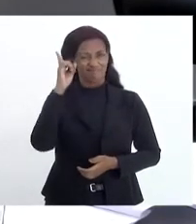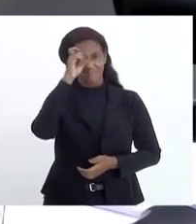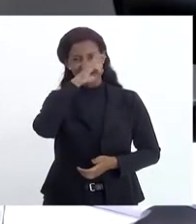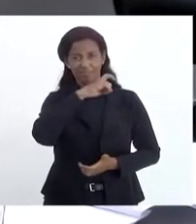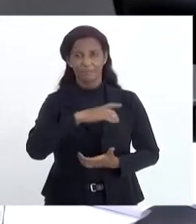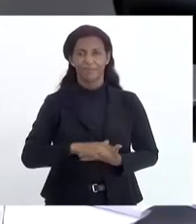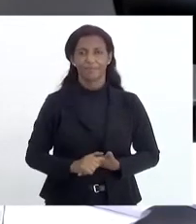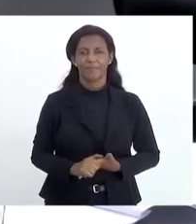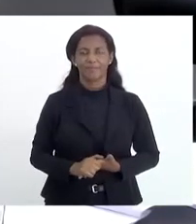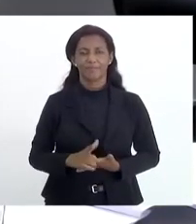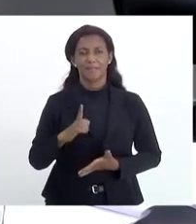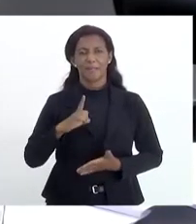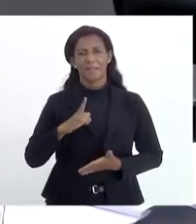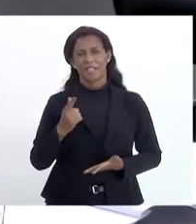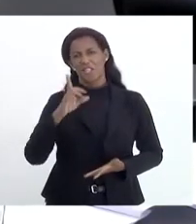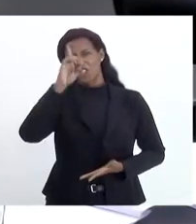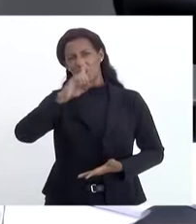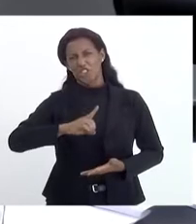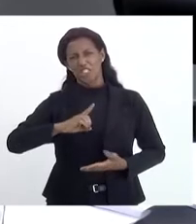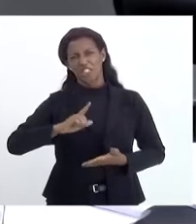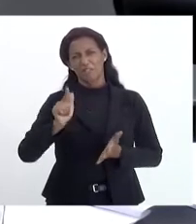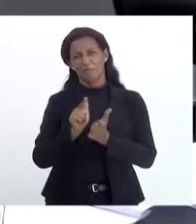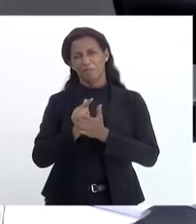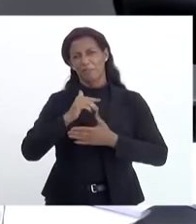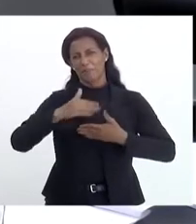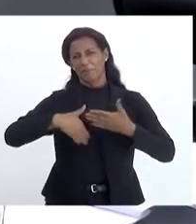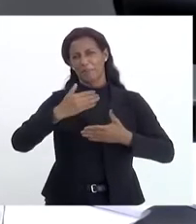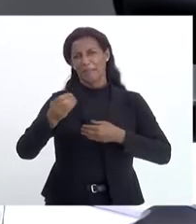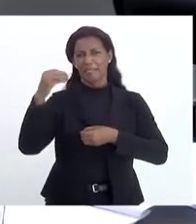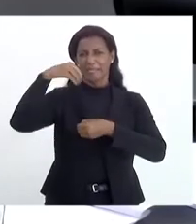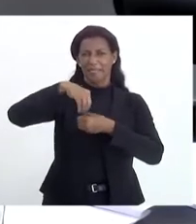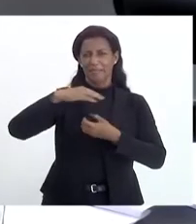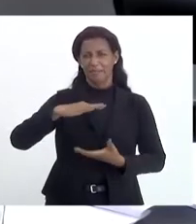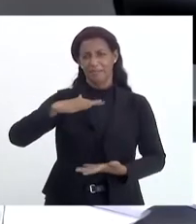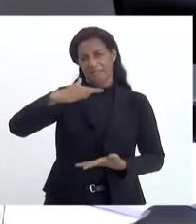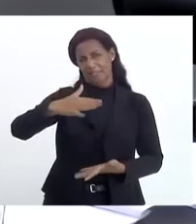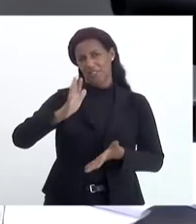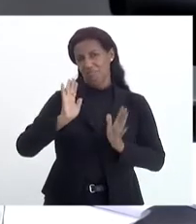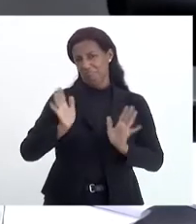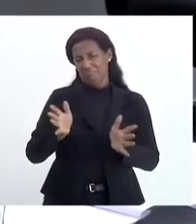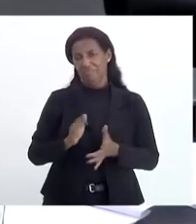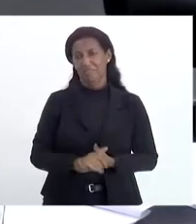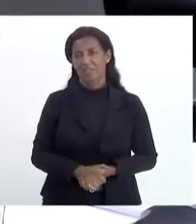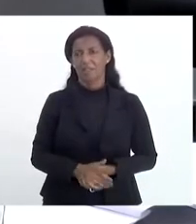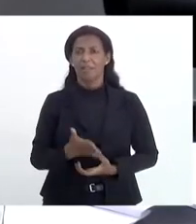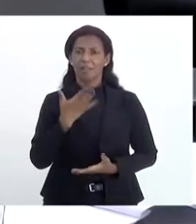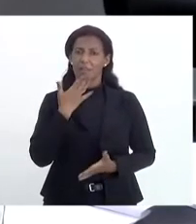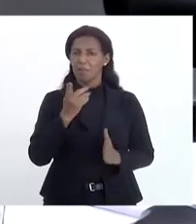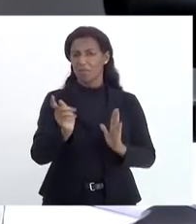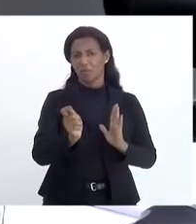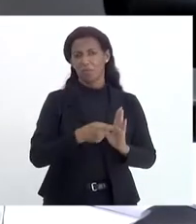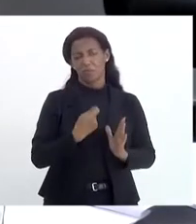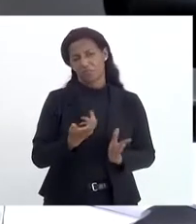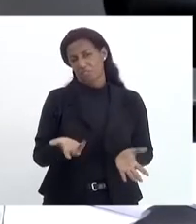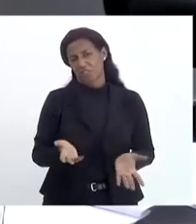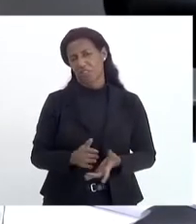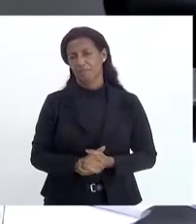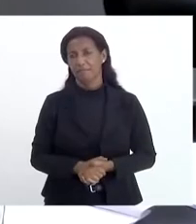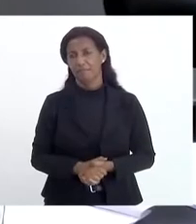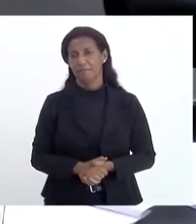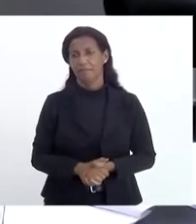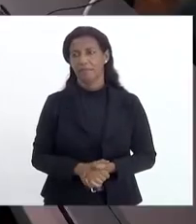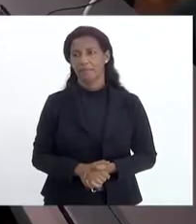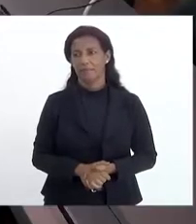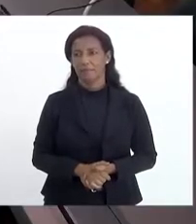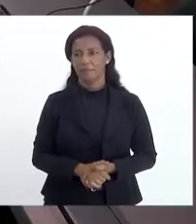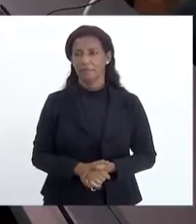de papel higiênico duplo e triplo está na cesta básica, está superado. Mas eu vou pedir vista por uma sessão. Ok.